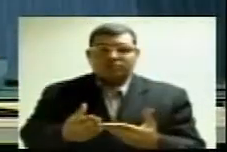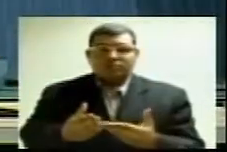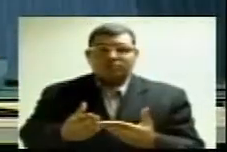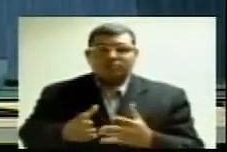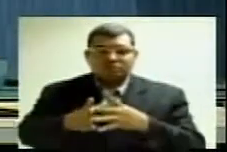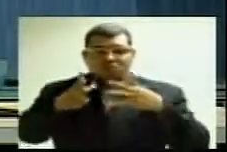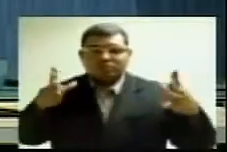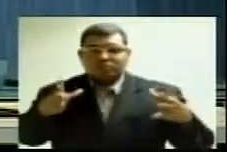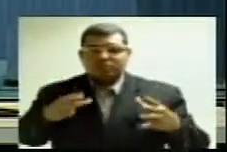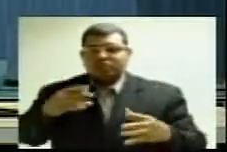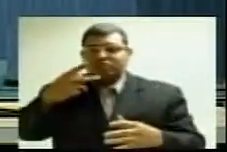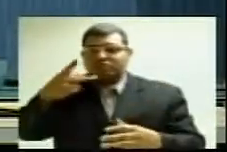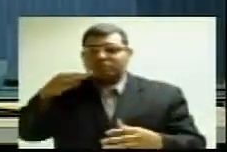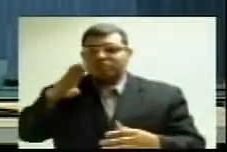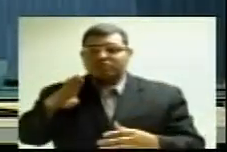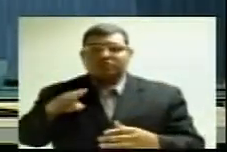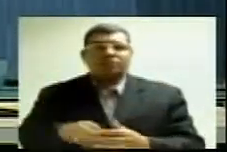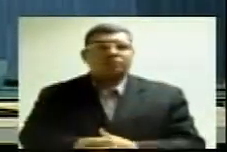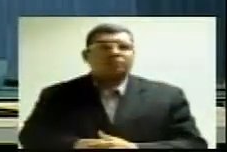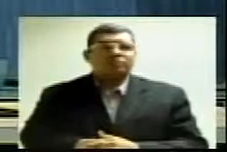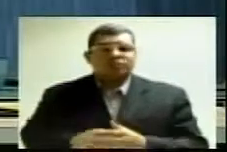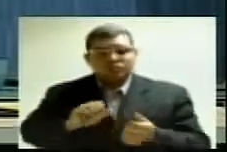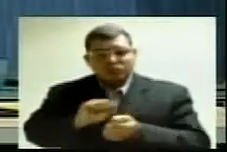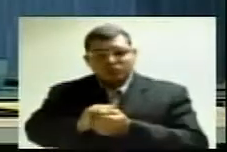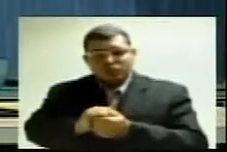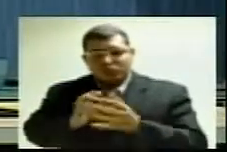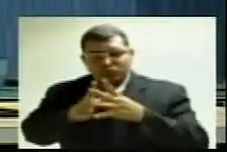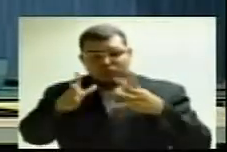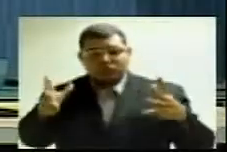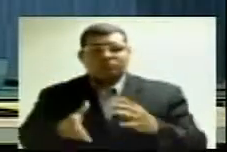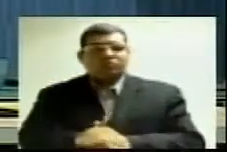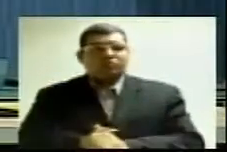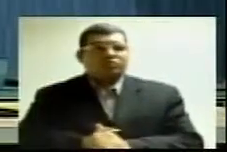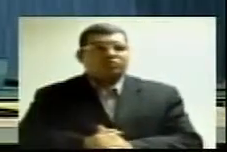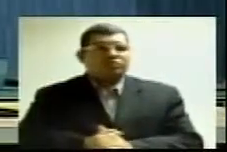baixo crescimento do PIB e juros altos.